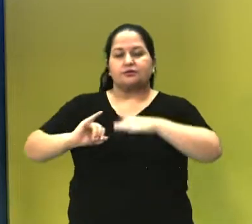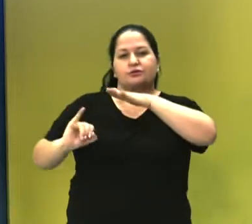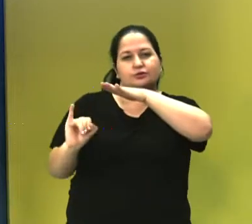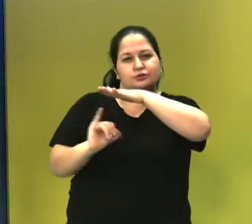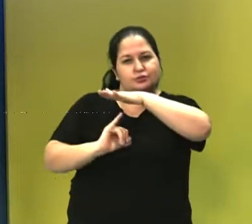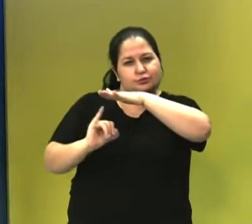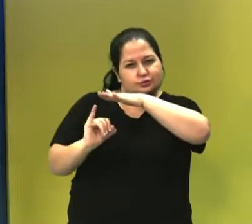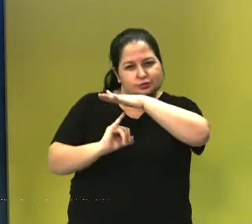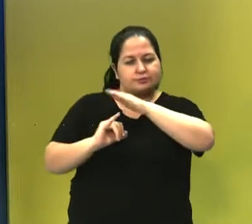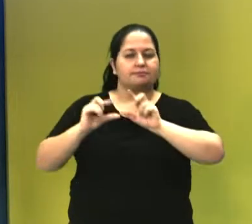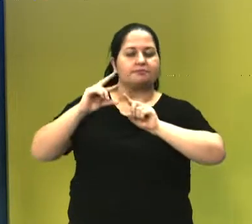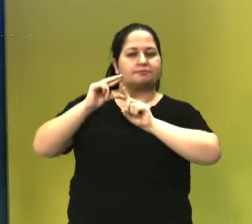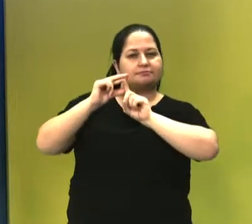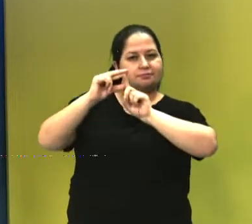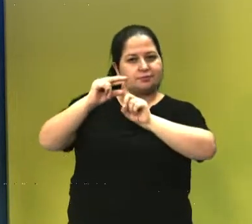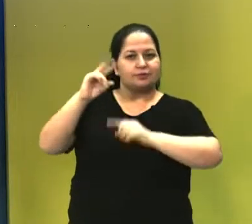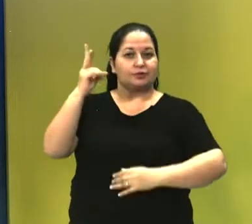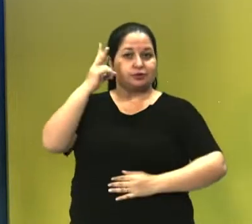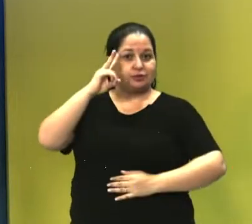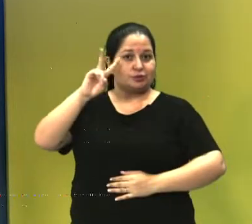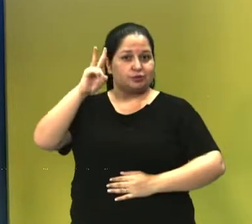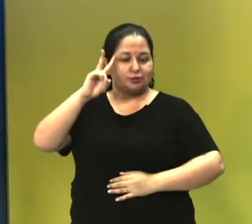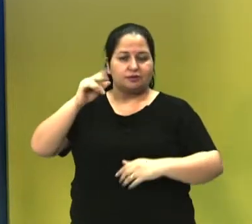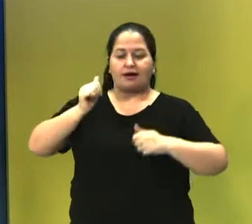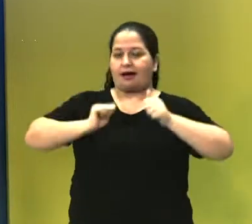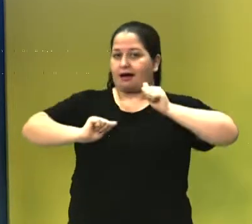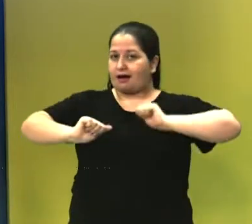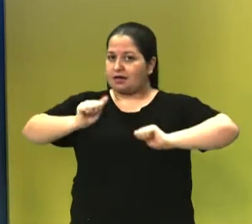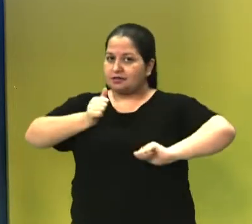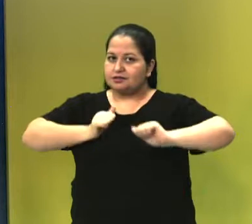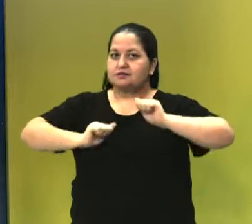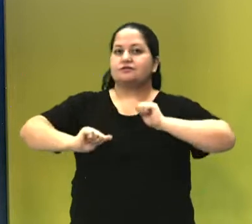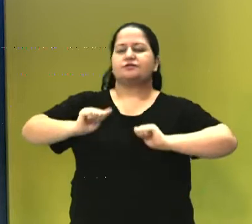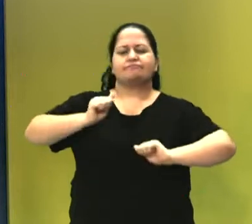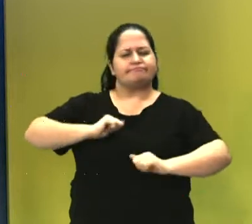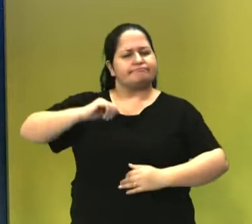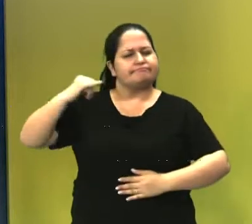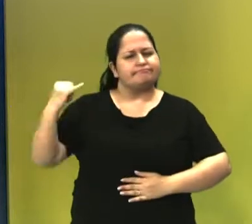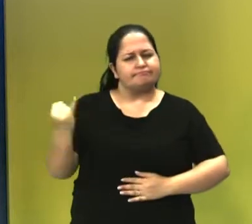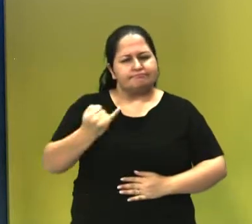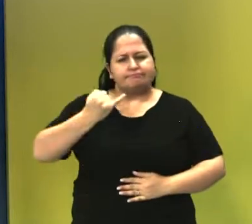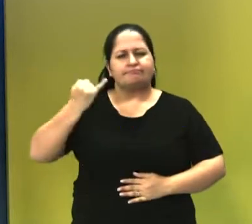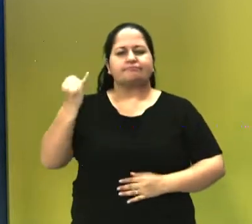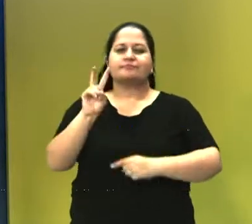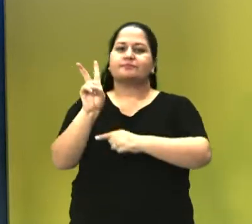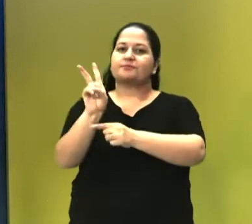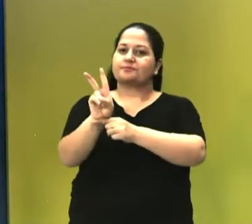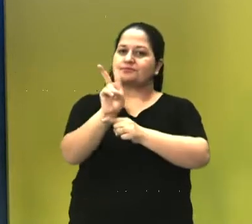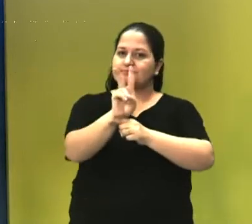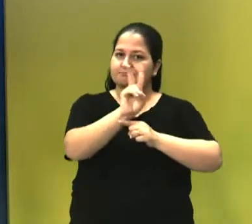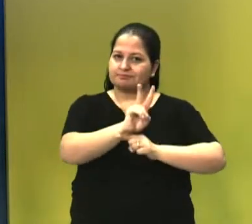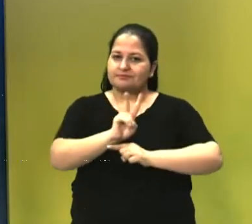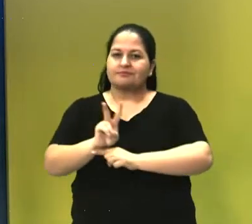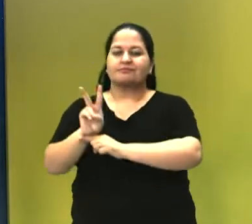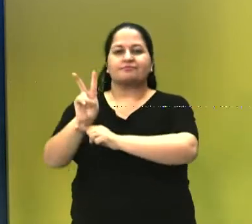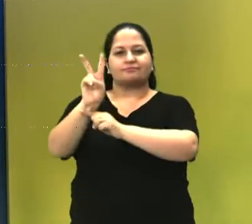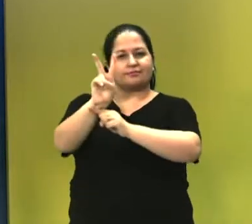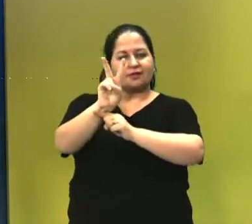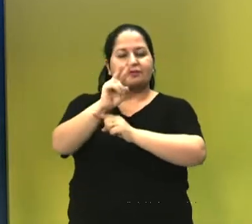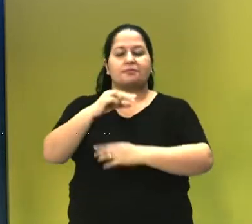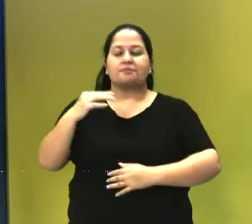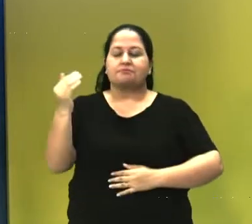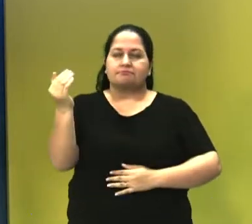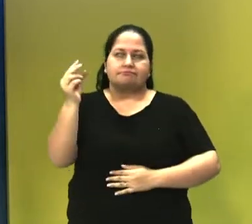Artístico Nacional, fundamental nesse processo de preservação da